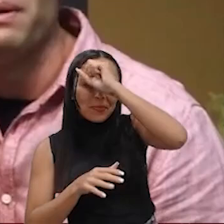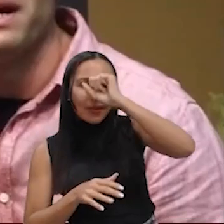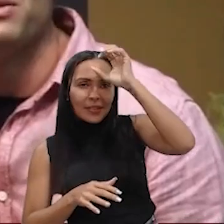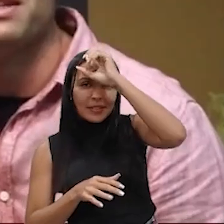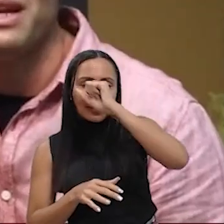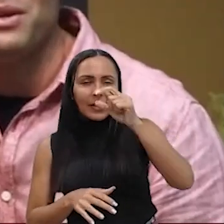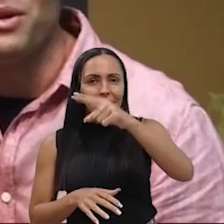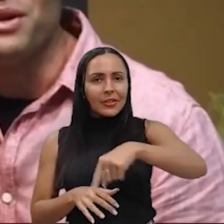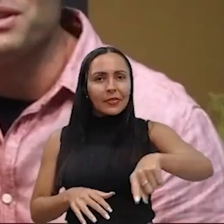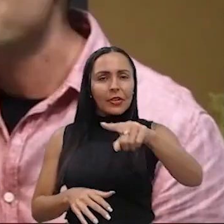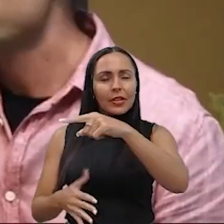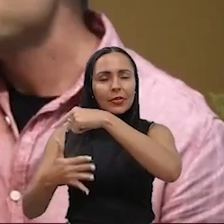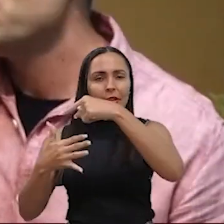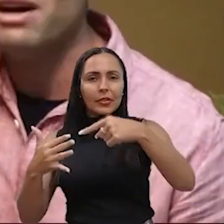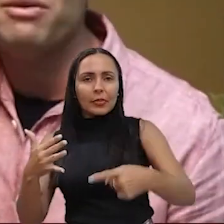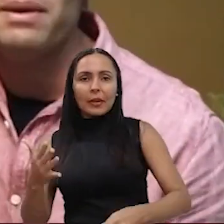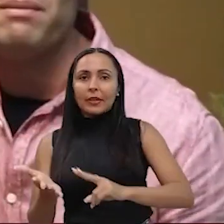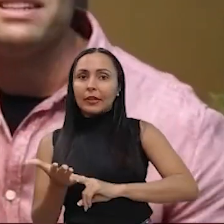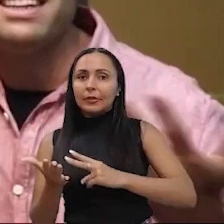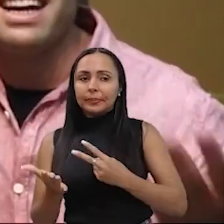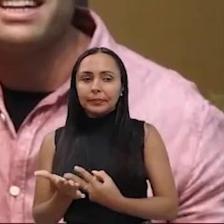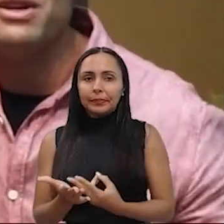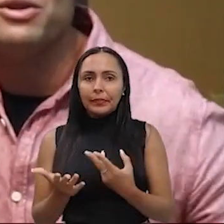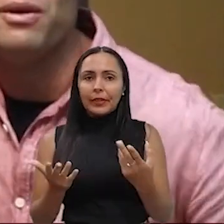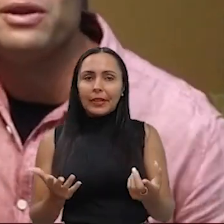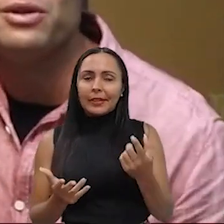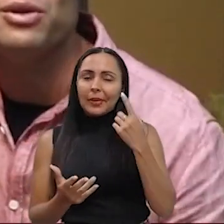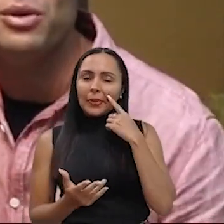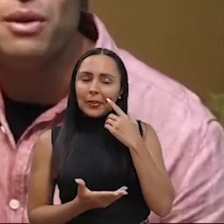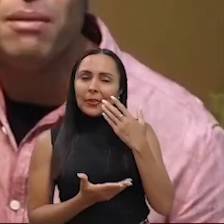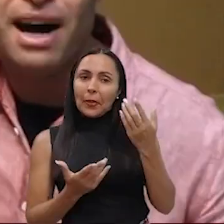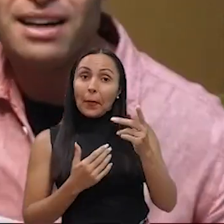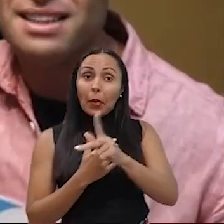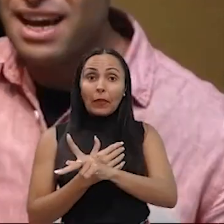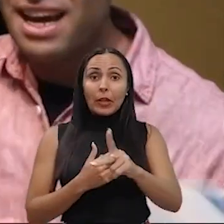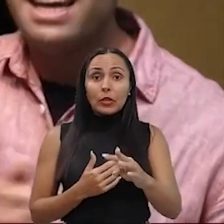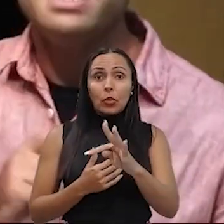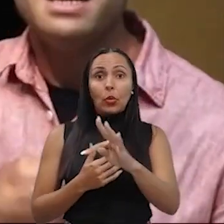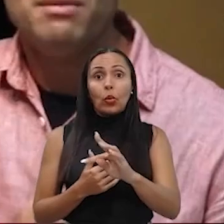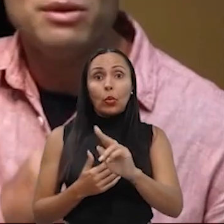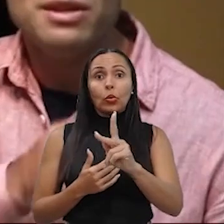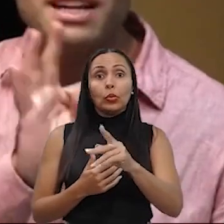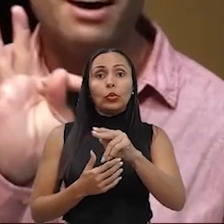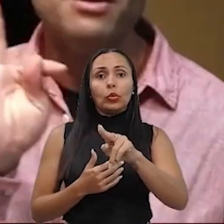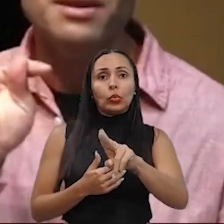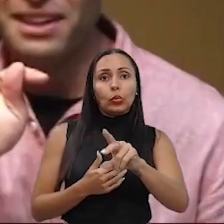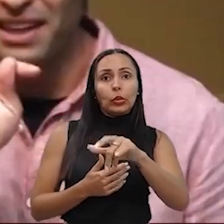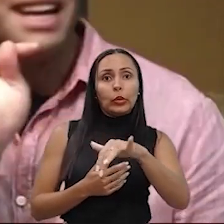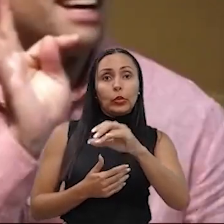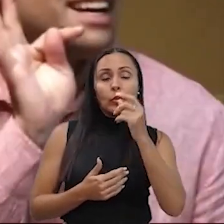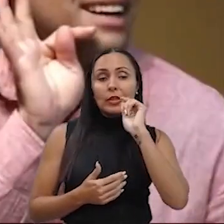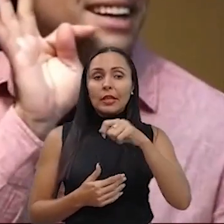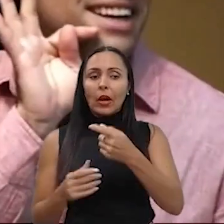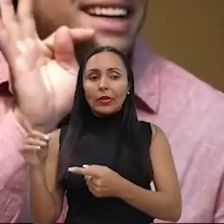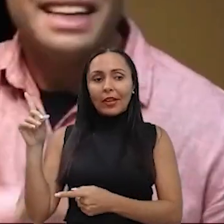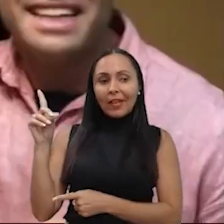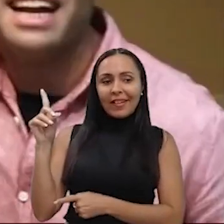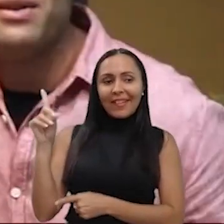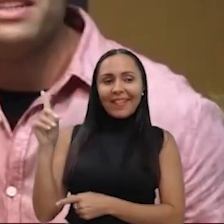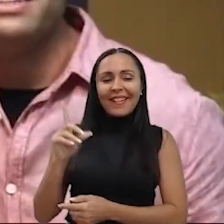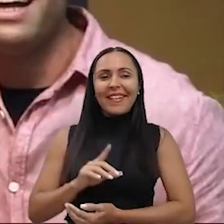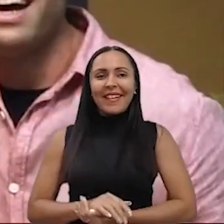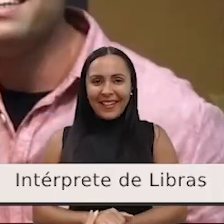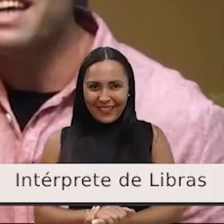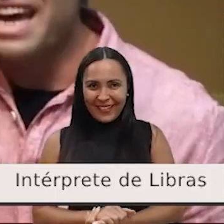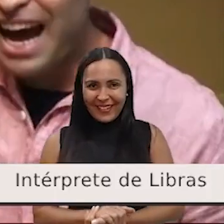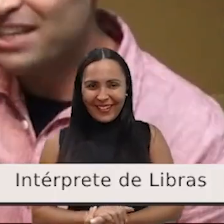sobre os aspectos tradutórios. Então já vou me apresentar aqui, eu sou o professor Túlio Marques, esse aqui é o meu sinal na